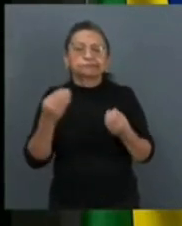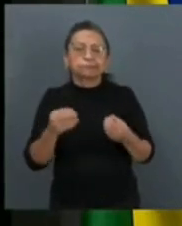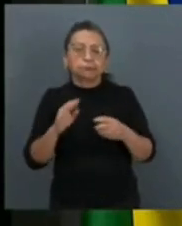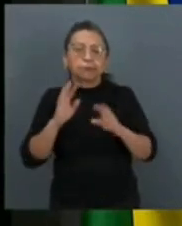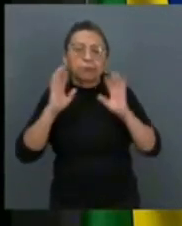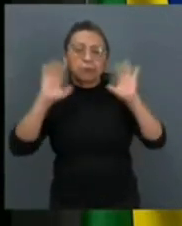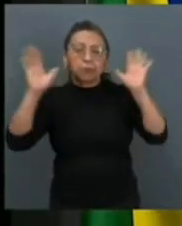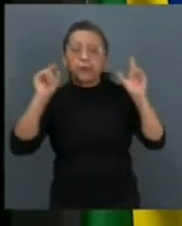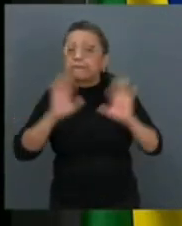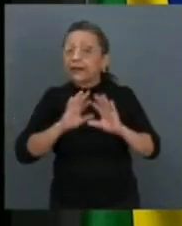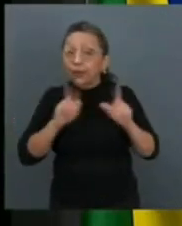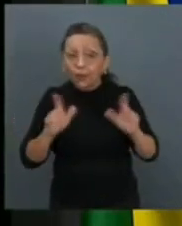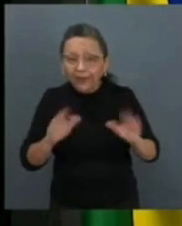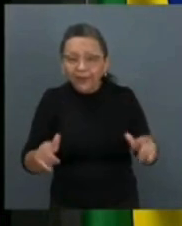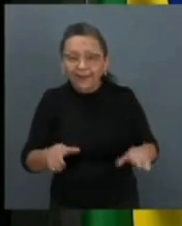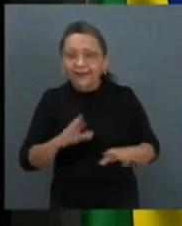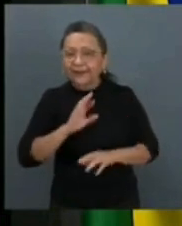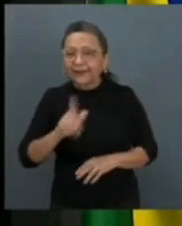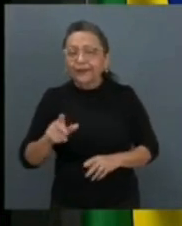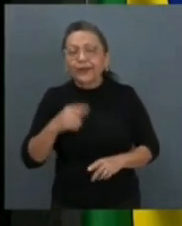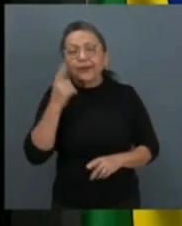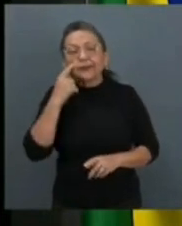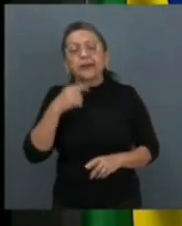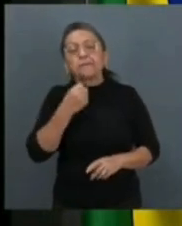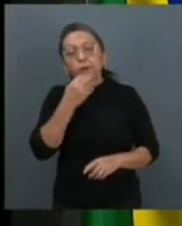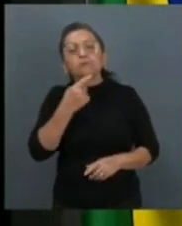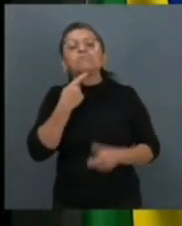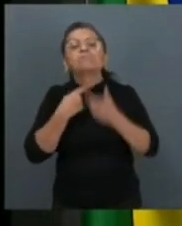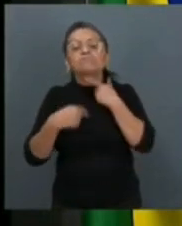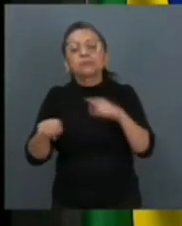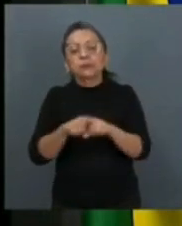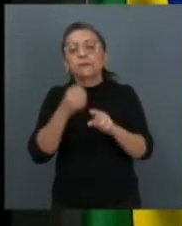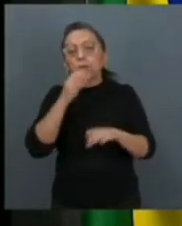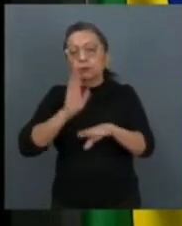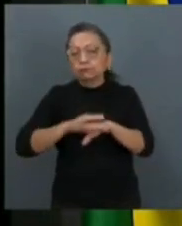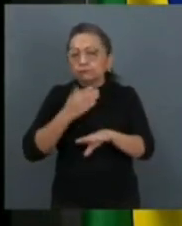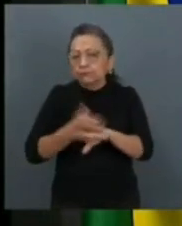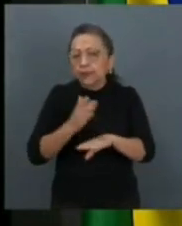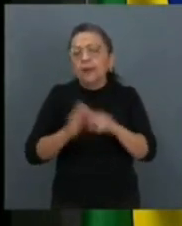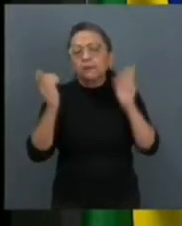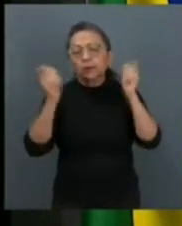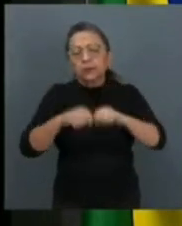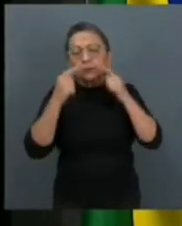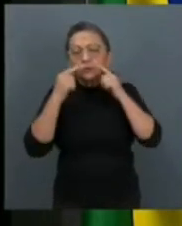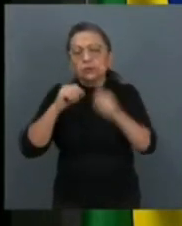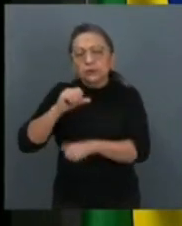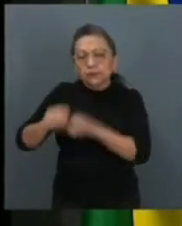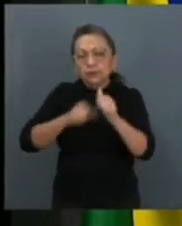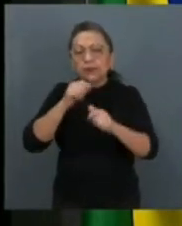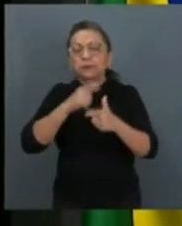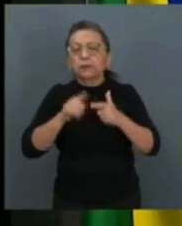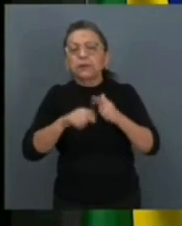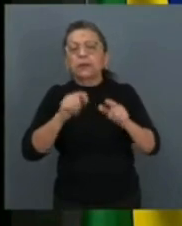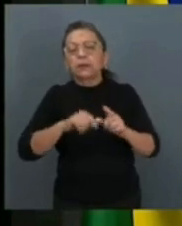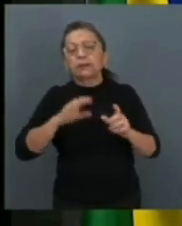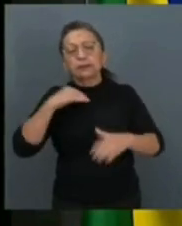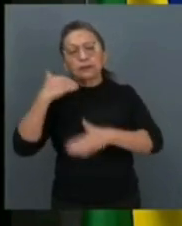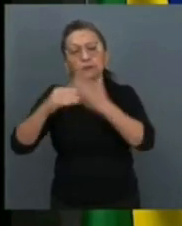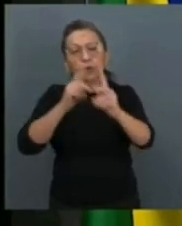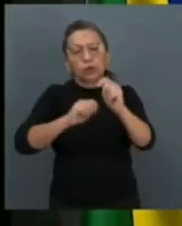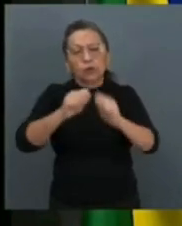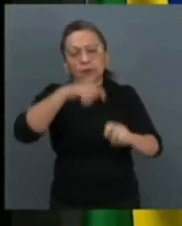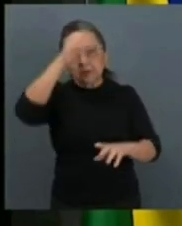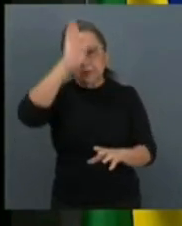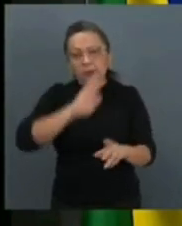mas não são. Com boa vontade e boa execução, podemos transformar esses problemas em desenvolvimento econômico